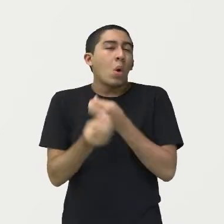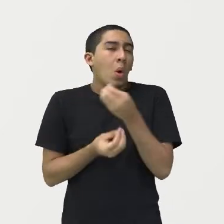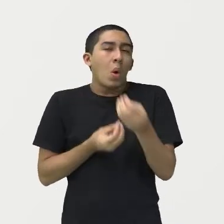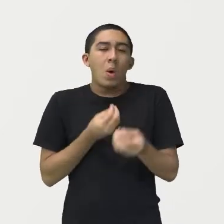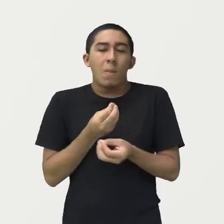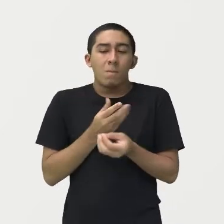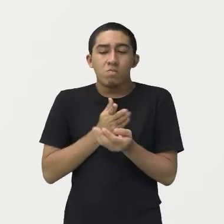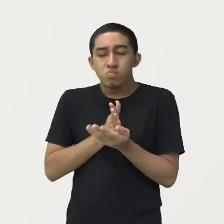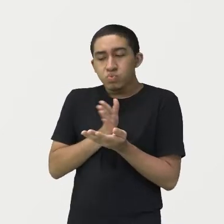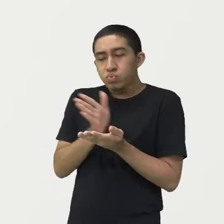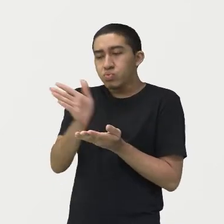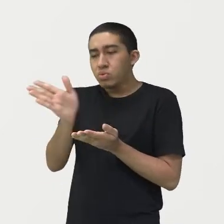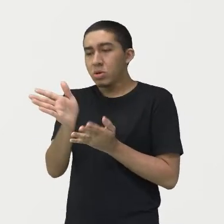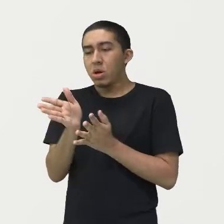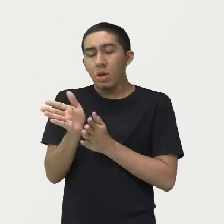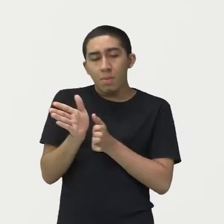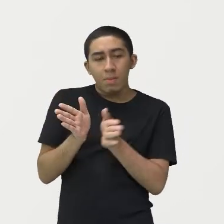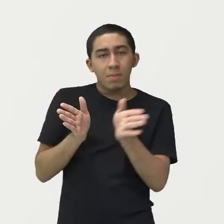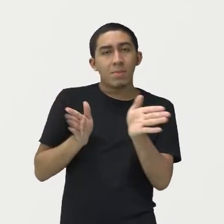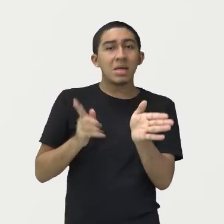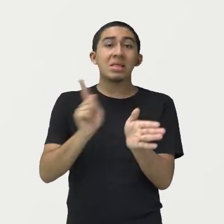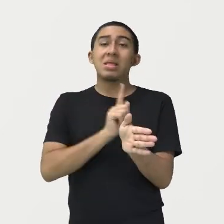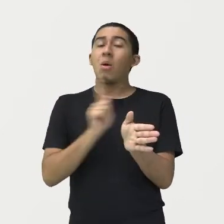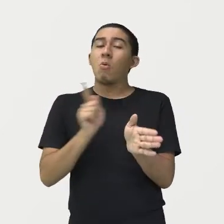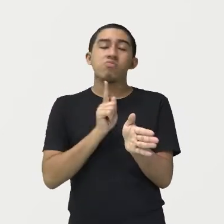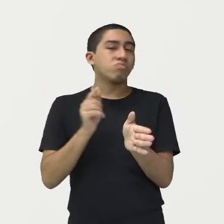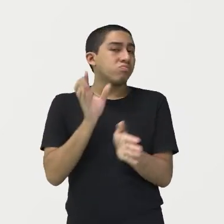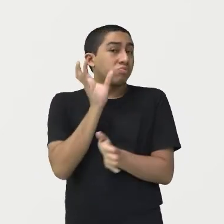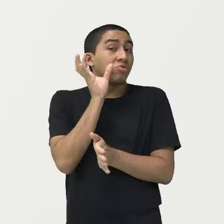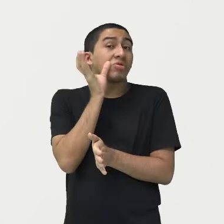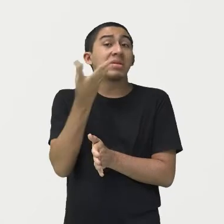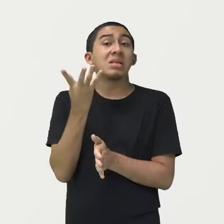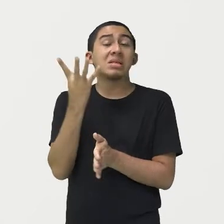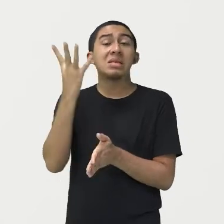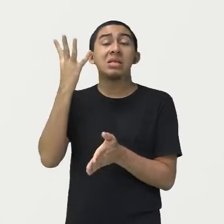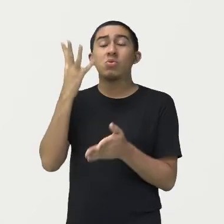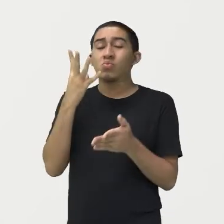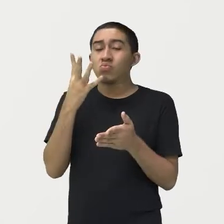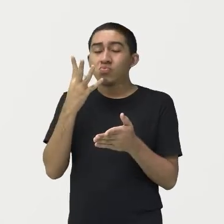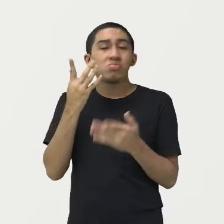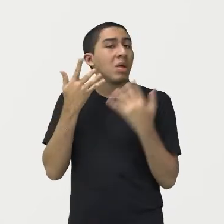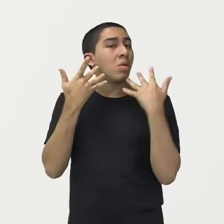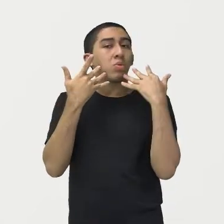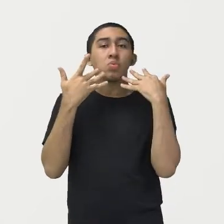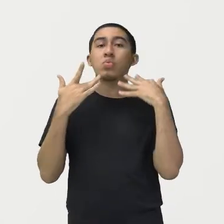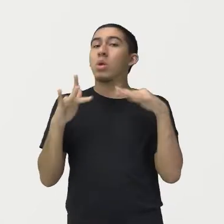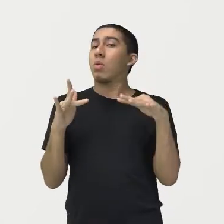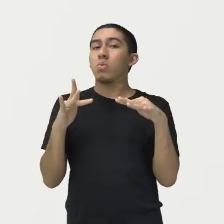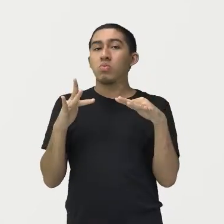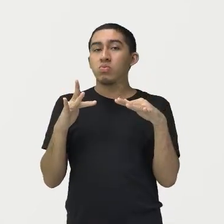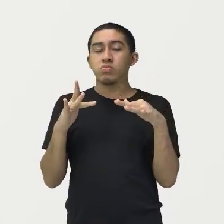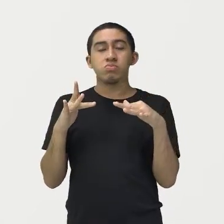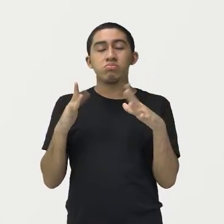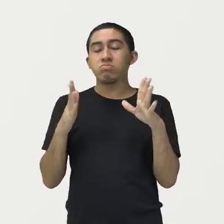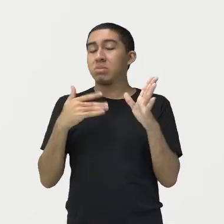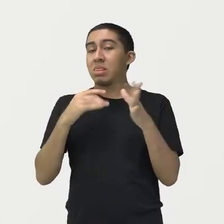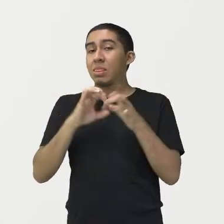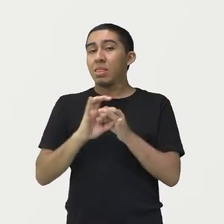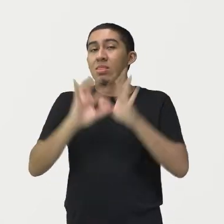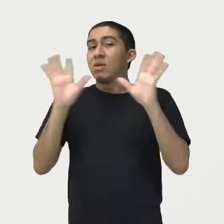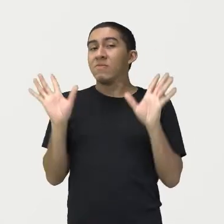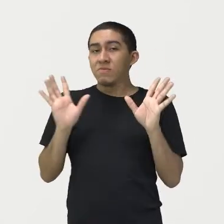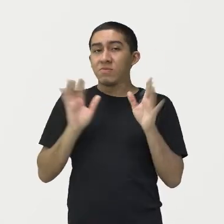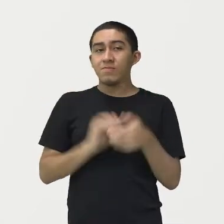direcionamento para essas junções, elas acontecem no processo natural, de forma aleatória.